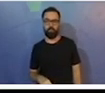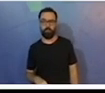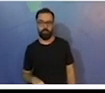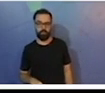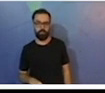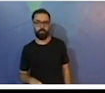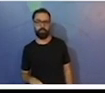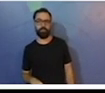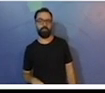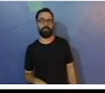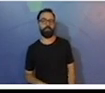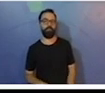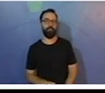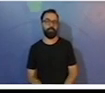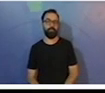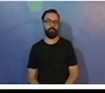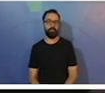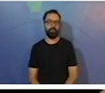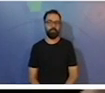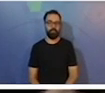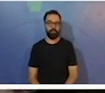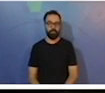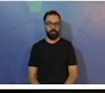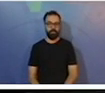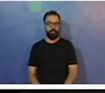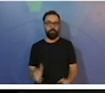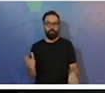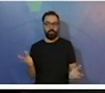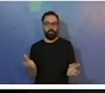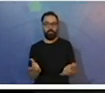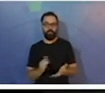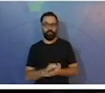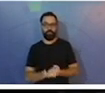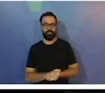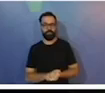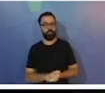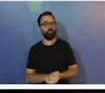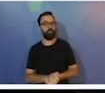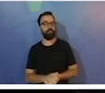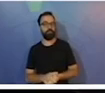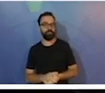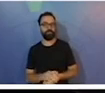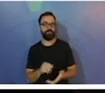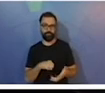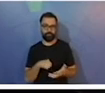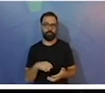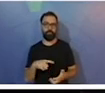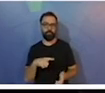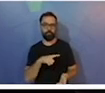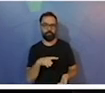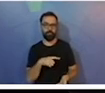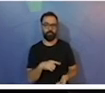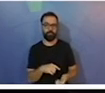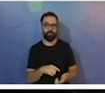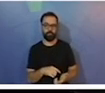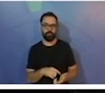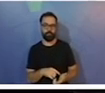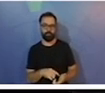hemisfério ocidental. Agora, anote o nome de um país do